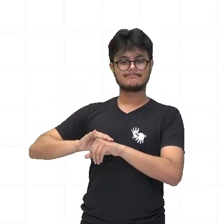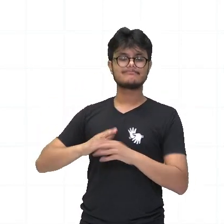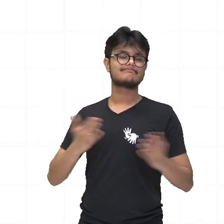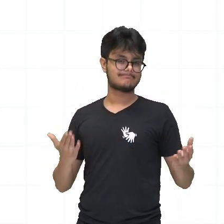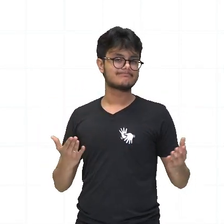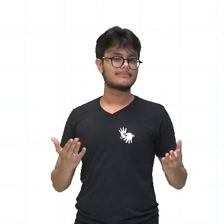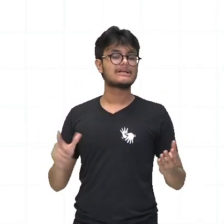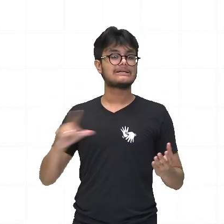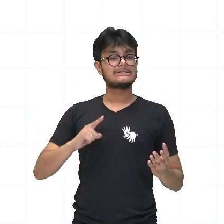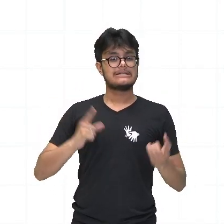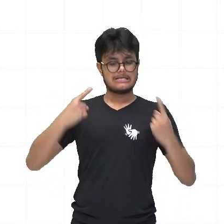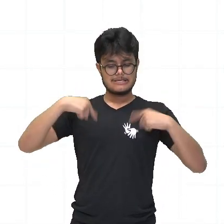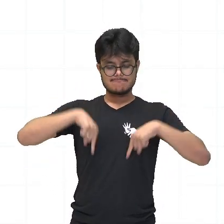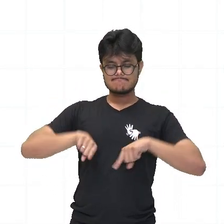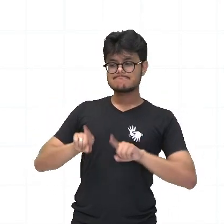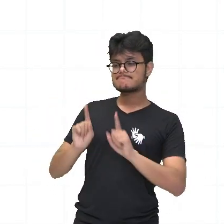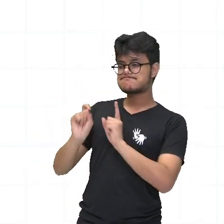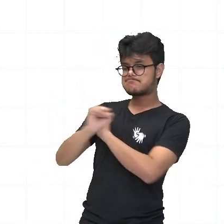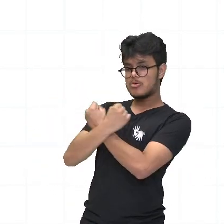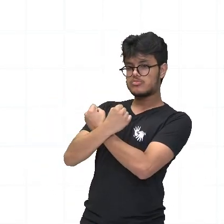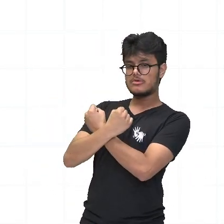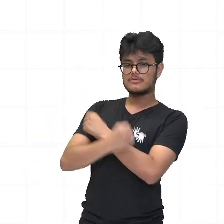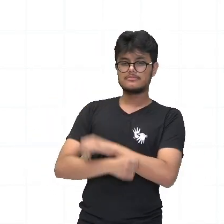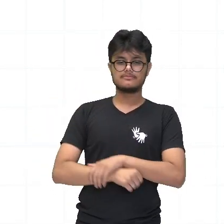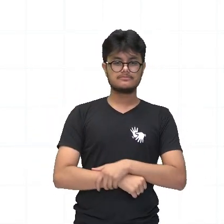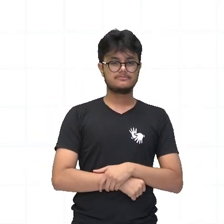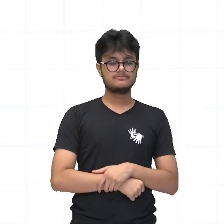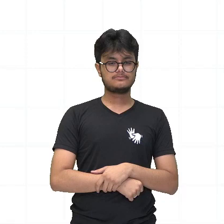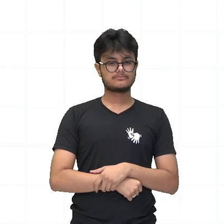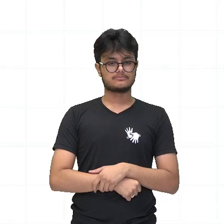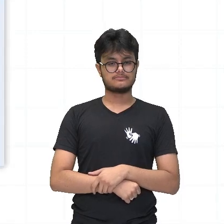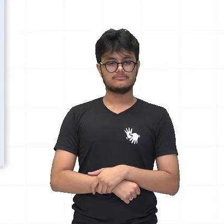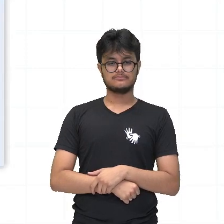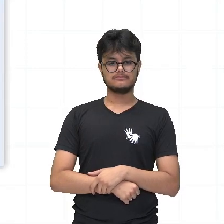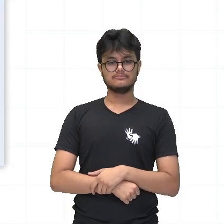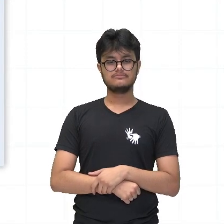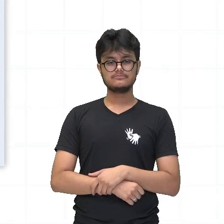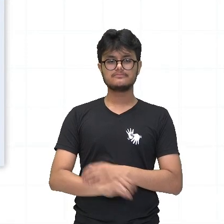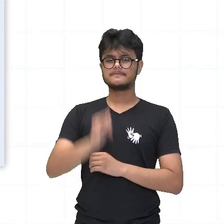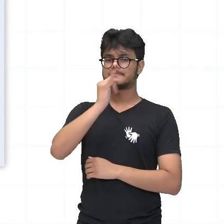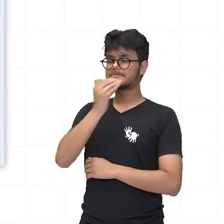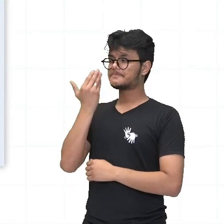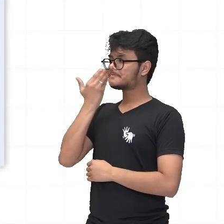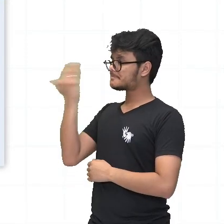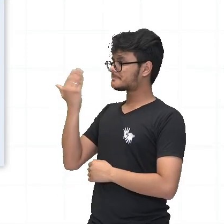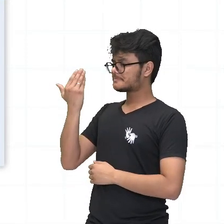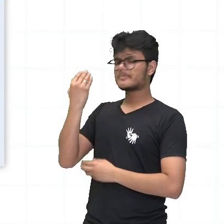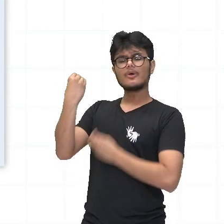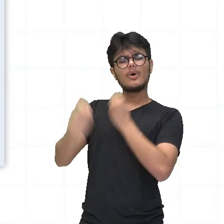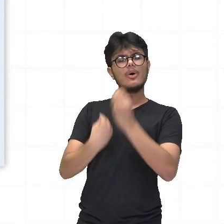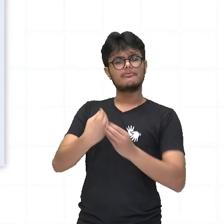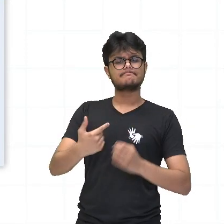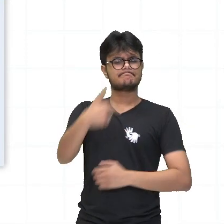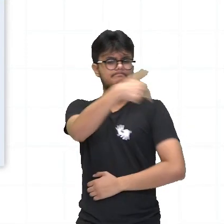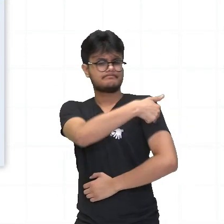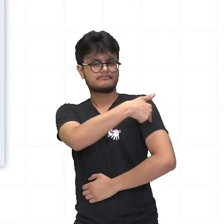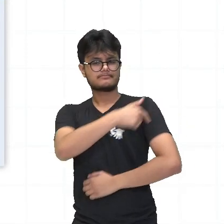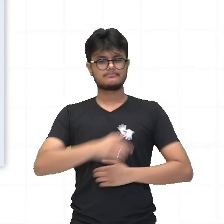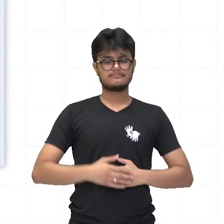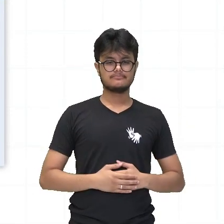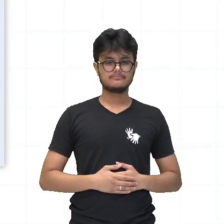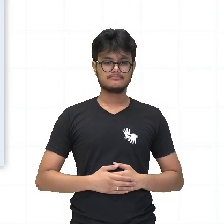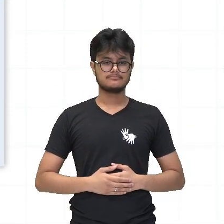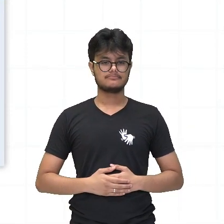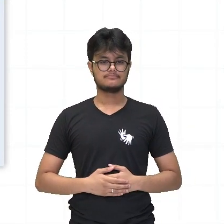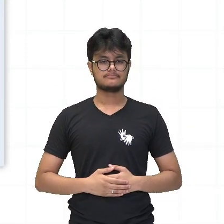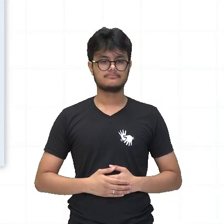aquele mecanismo de defesa de uma forma mais rápida. Vamos observar como elas funcionam. Olha só, uma